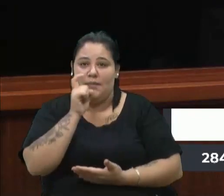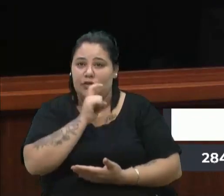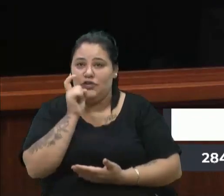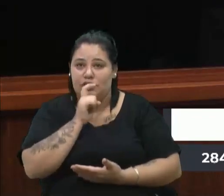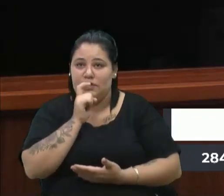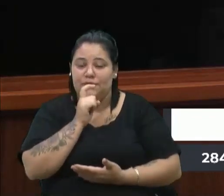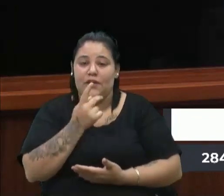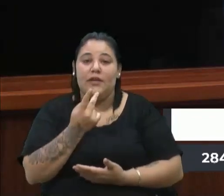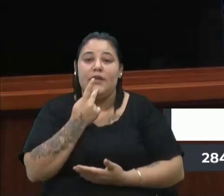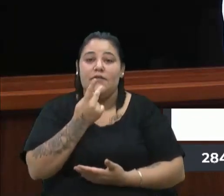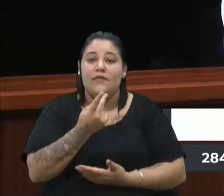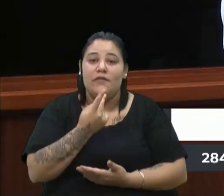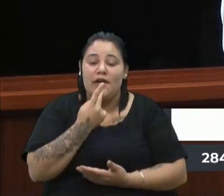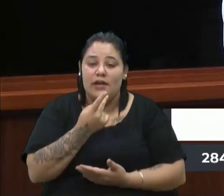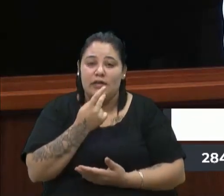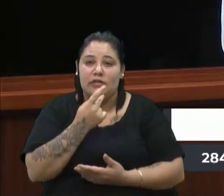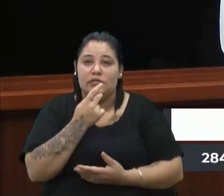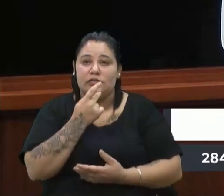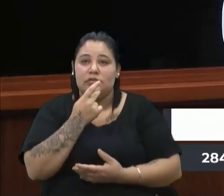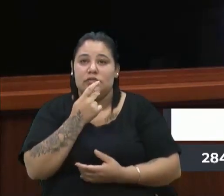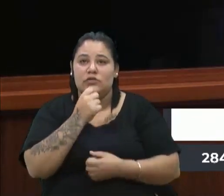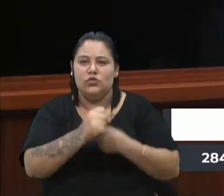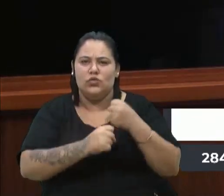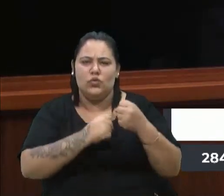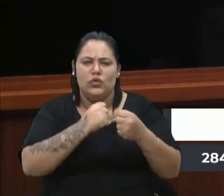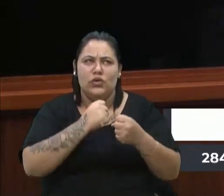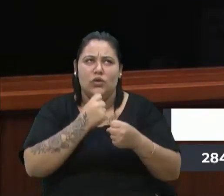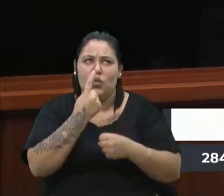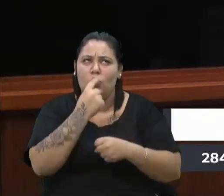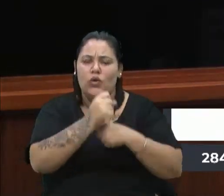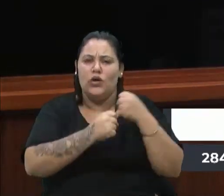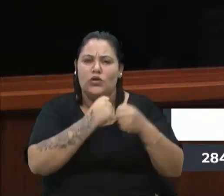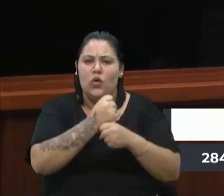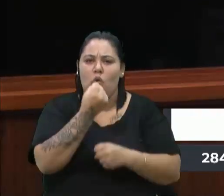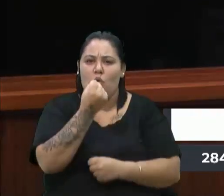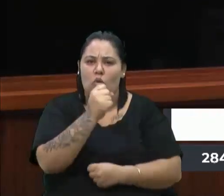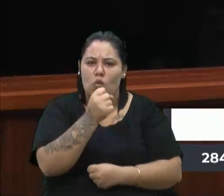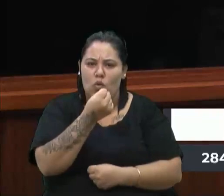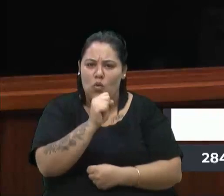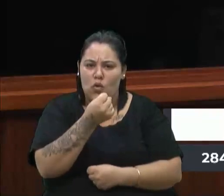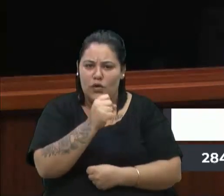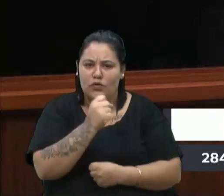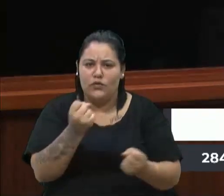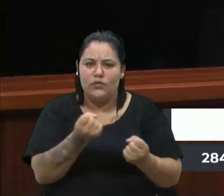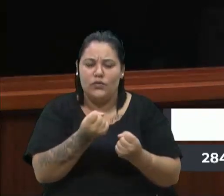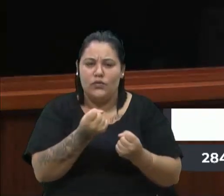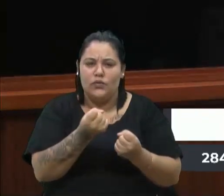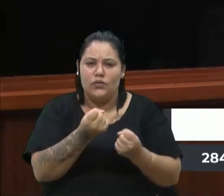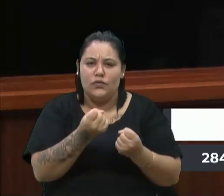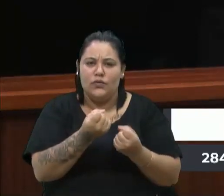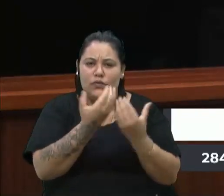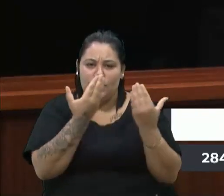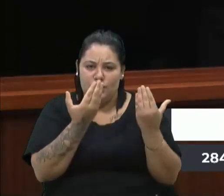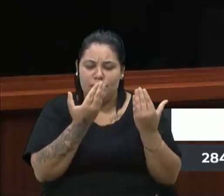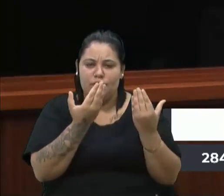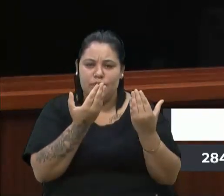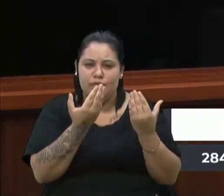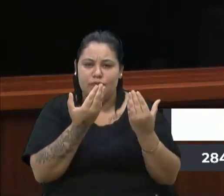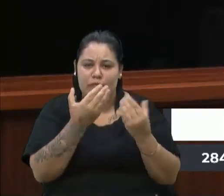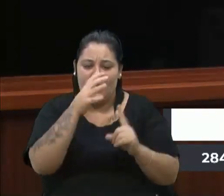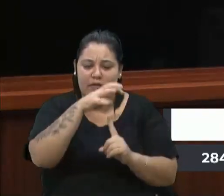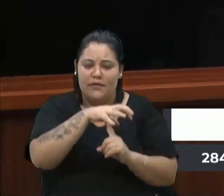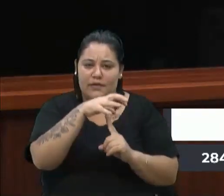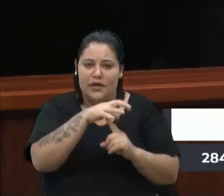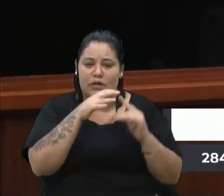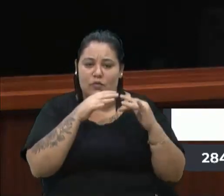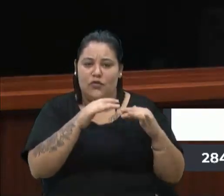que diz que no ano, em 8 edições, a Feira da Maesa movimentou